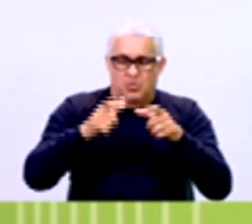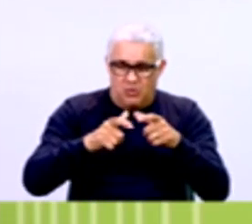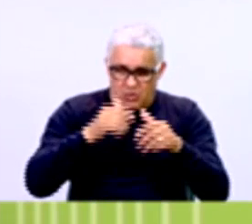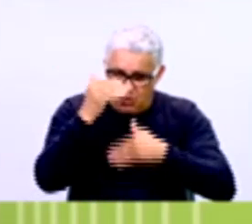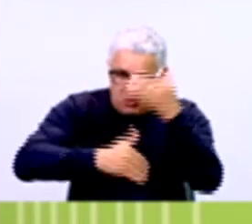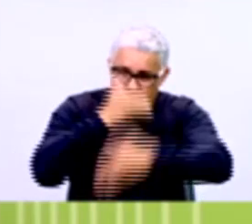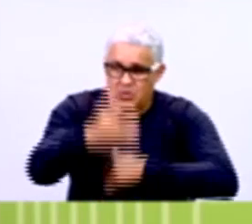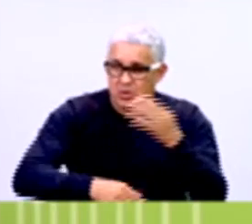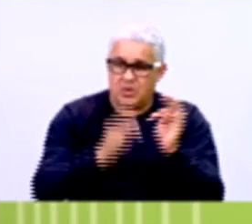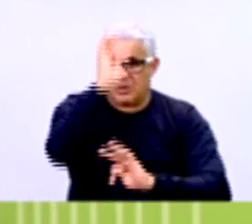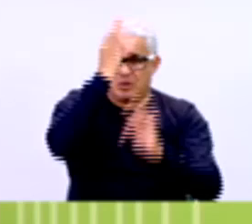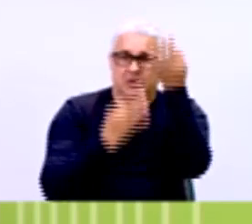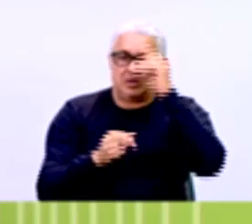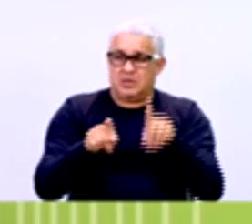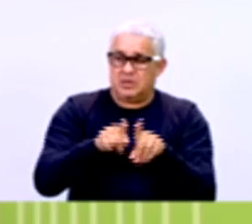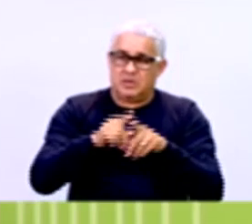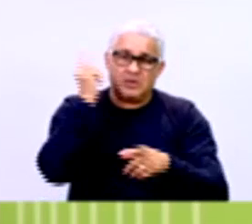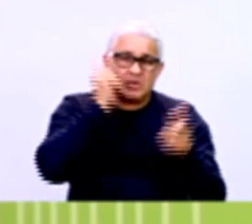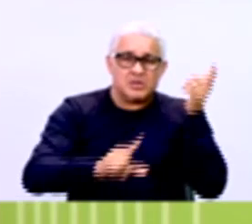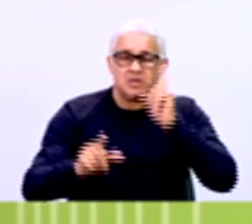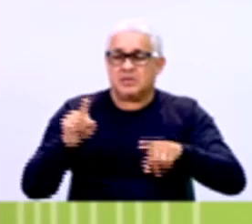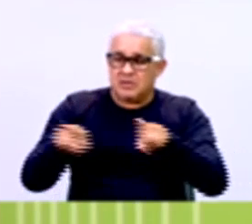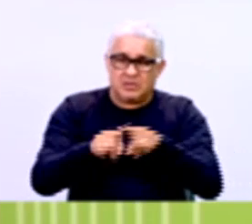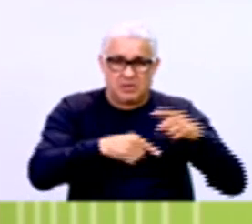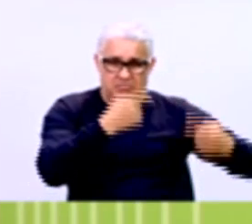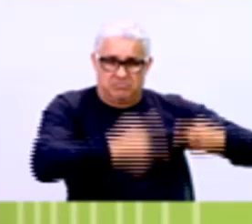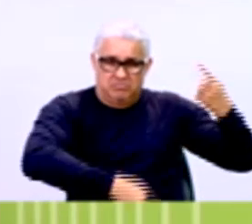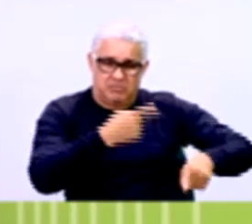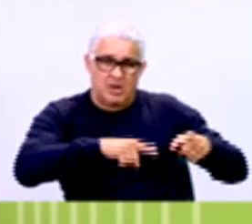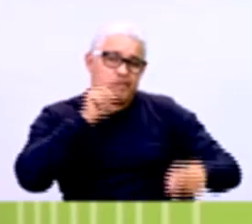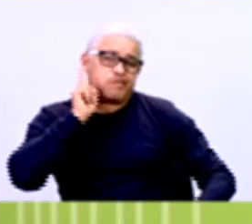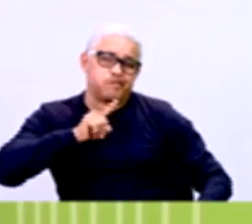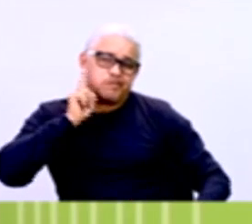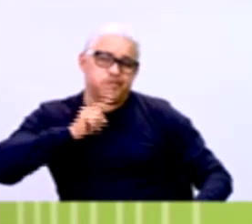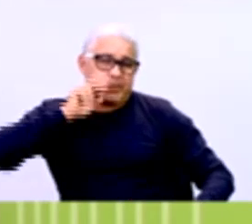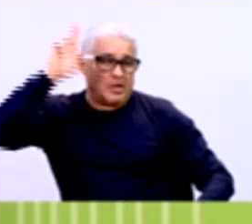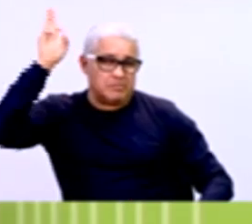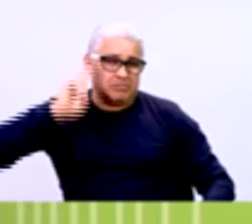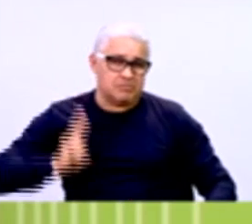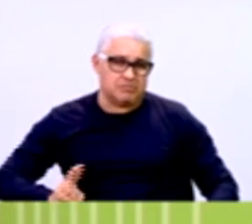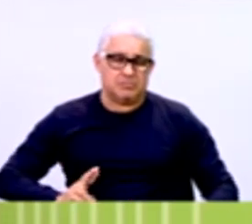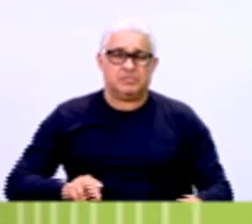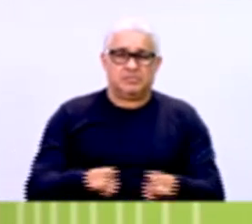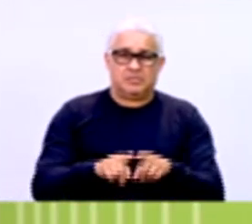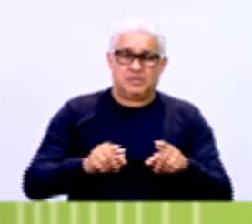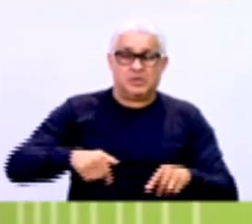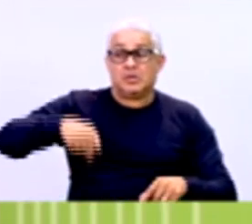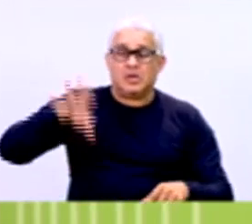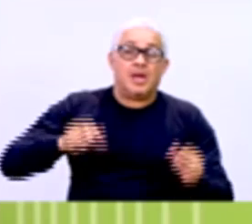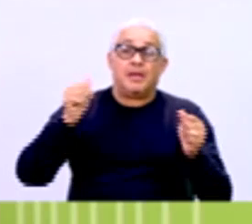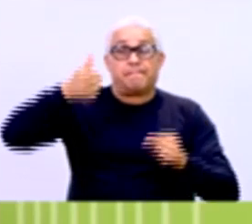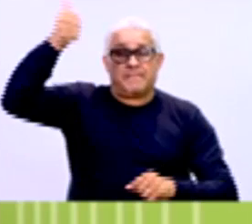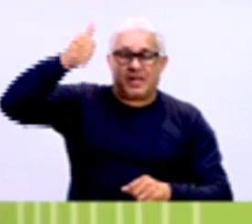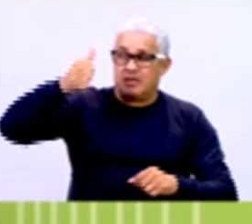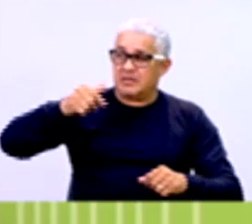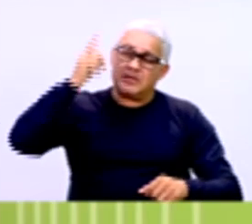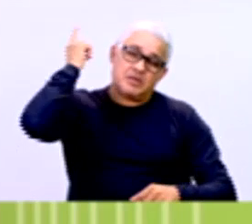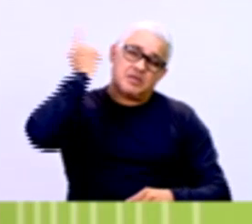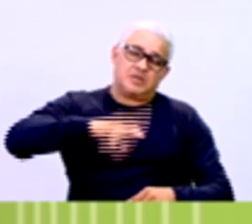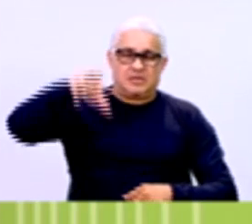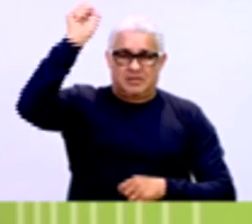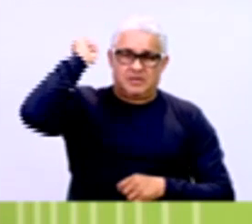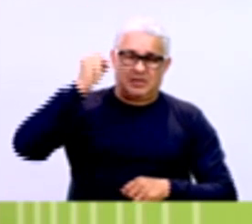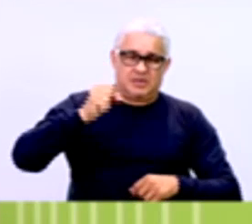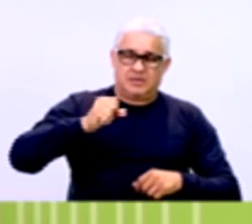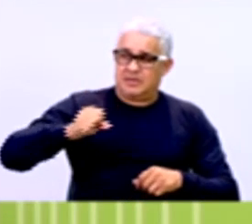conquista de espaços, né? A Guerra Fria entre Estados Unidos e União Soviética para ver quem conquistava os espaços, e